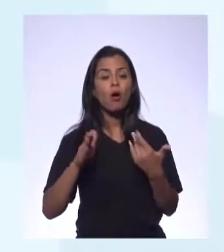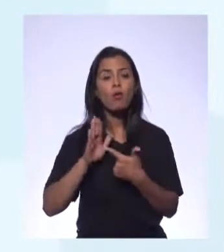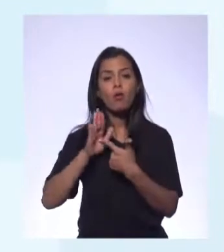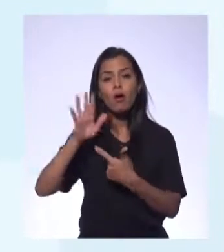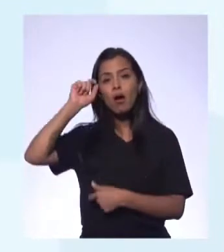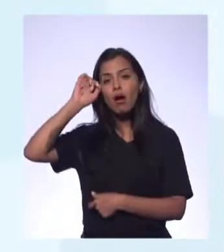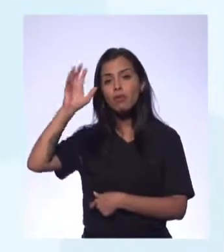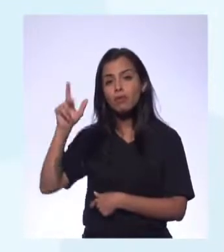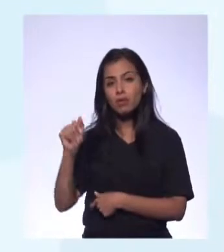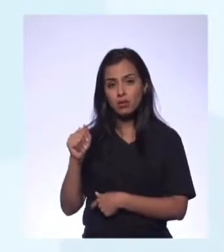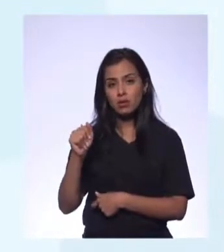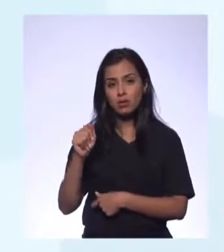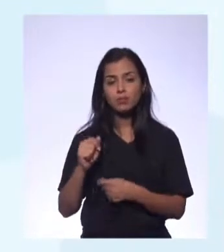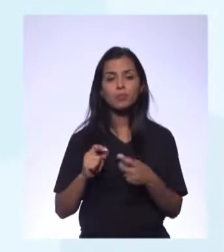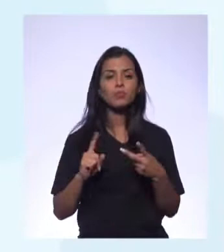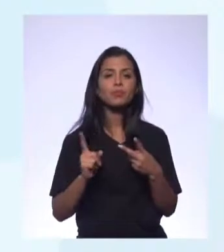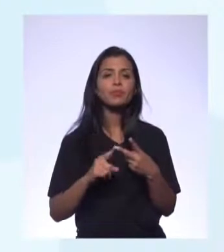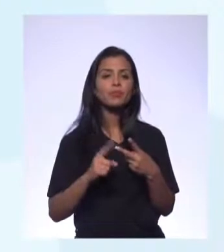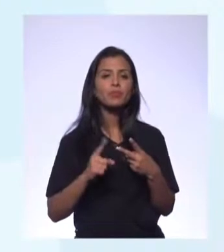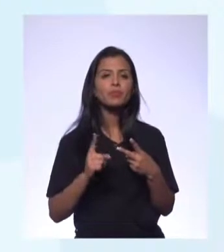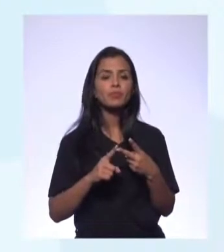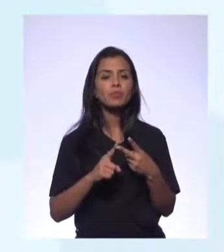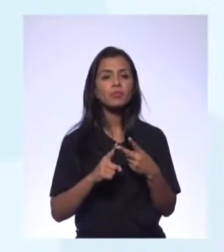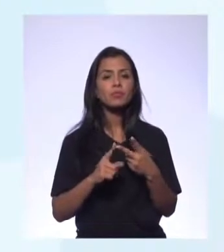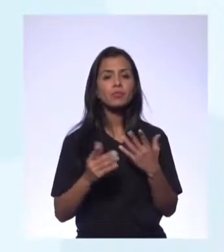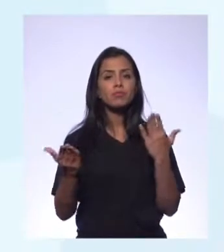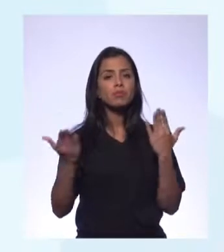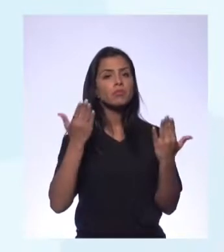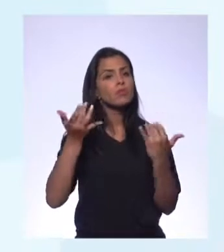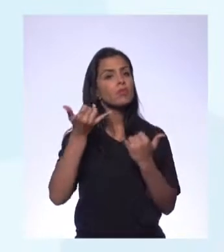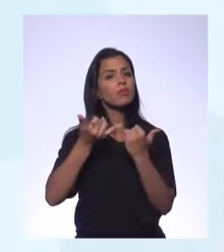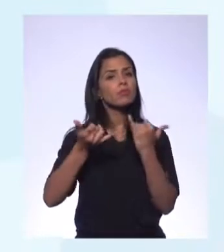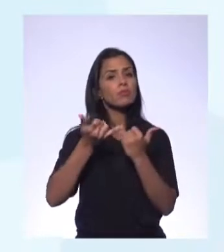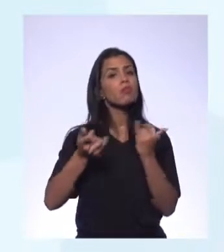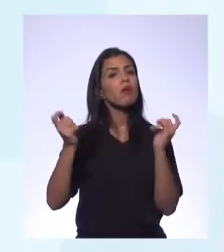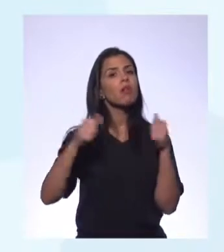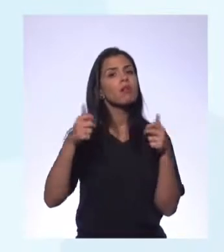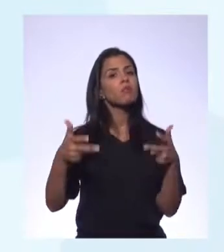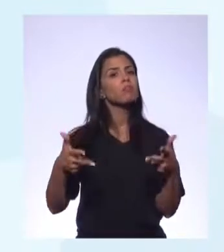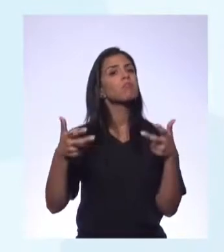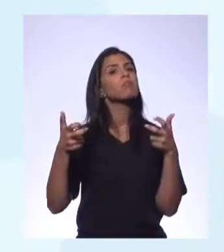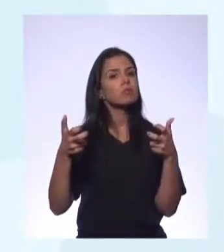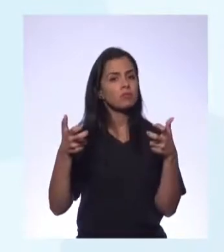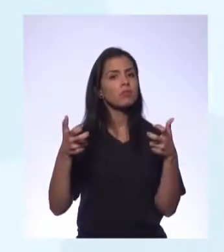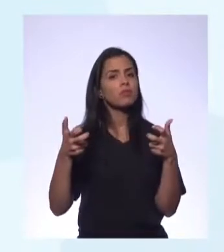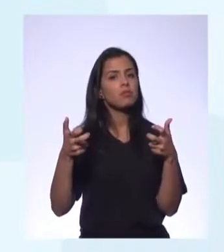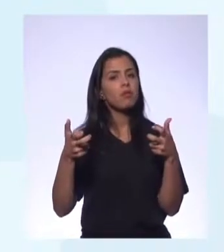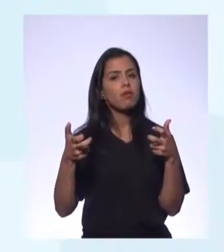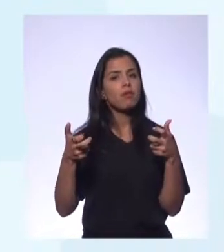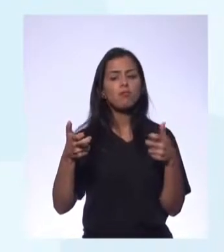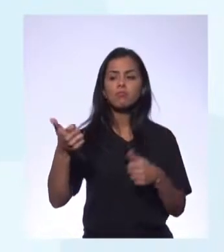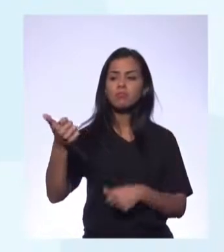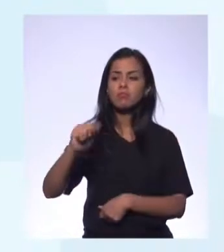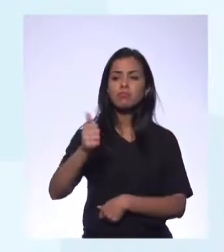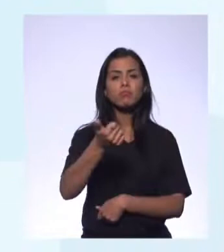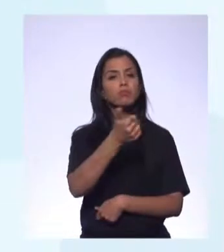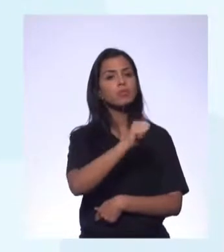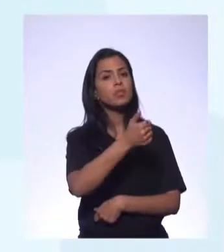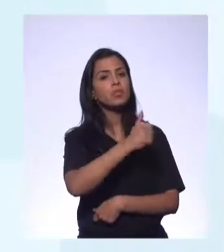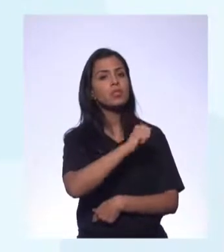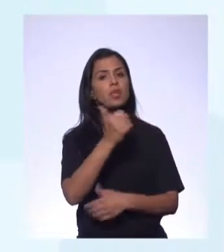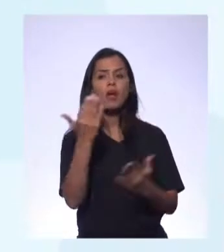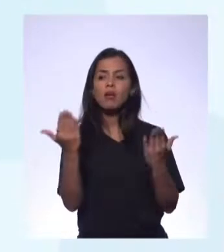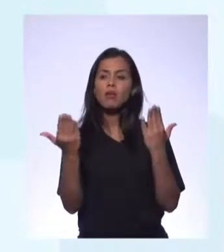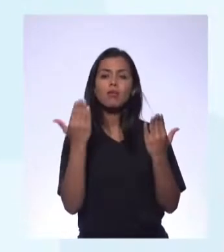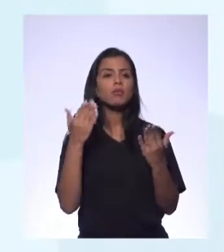africana? Quais correspondências ou similaridades podemos identificar ao analisarmos a história e os